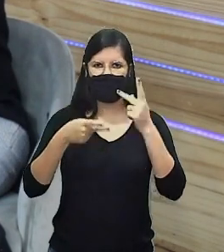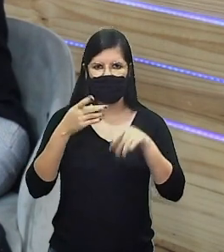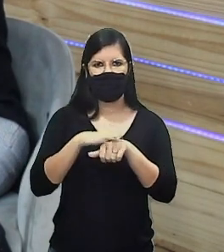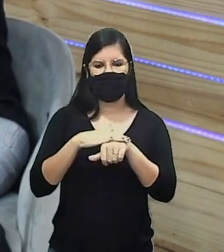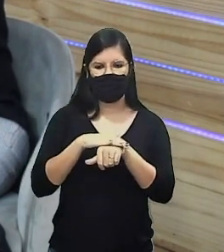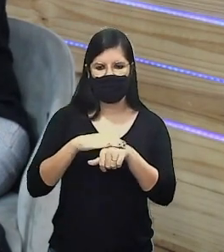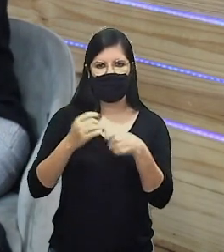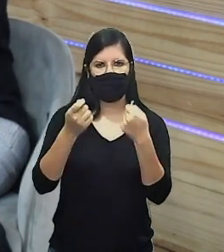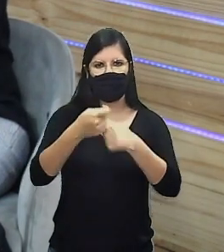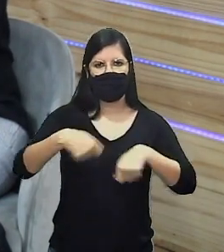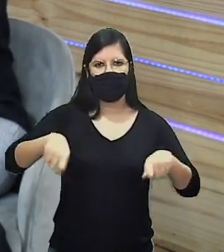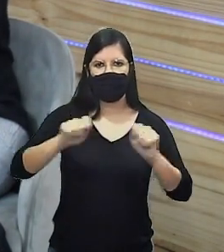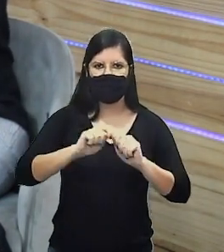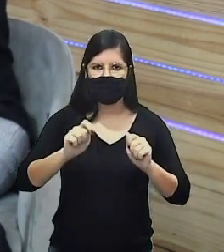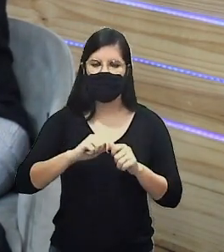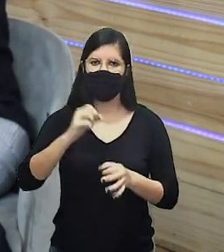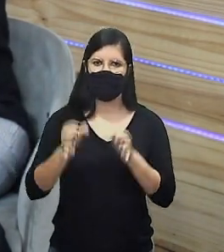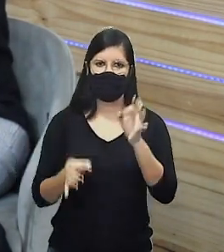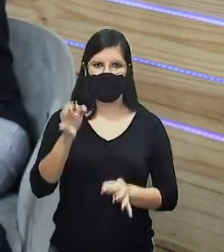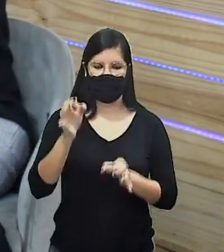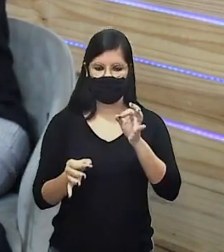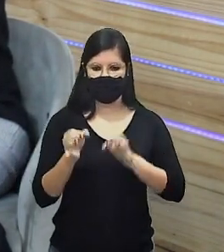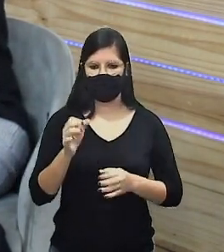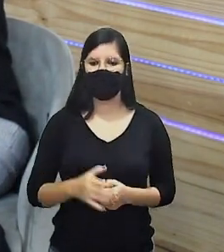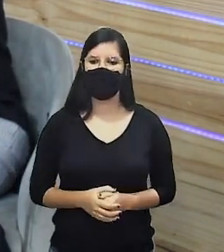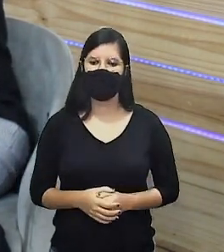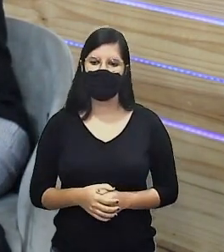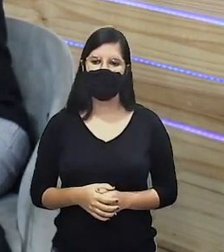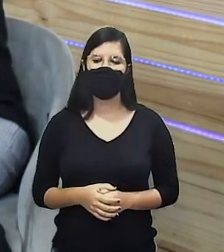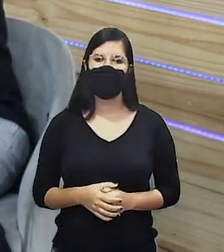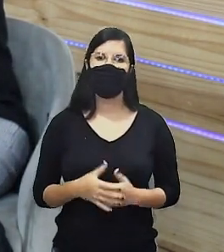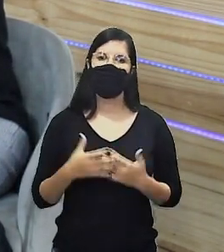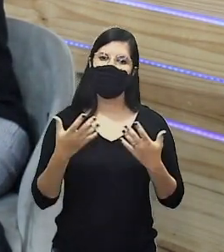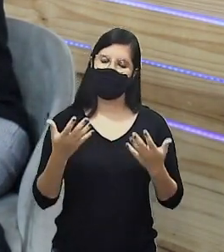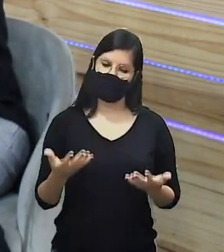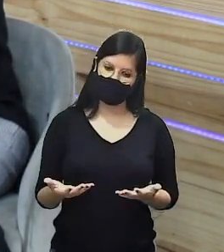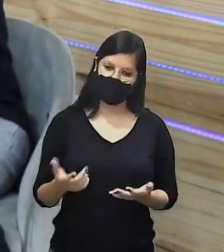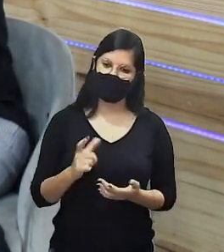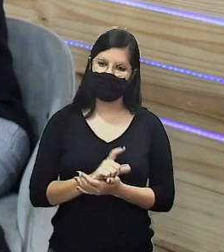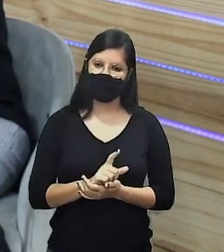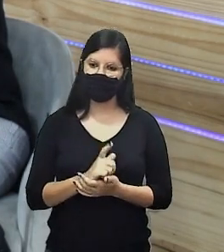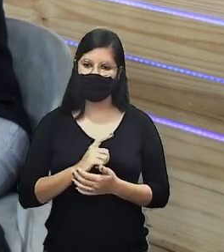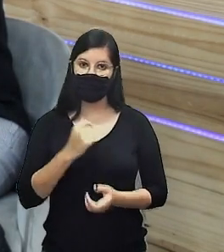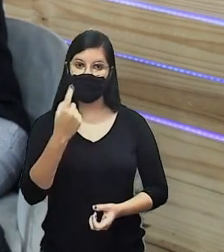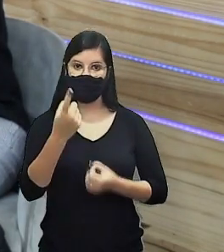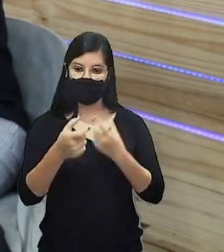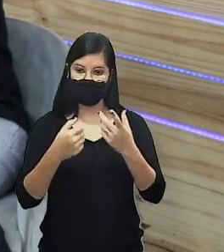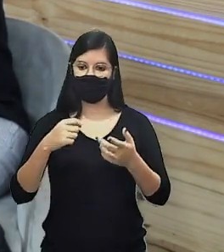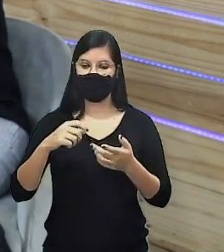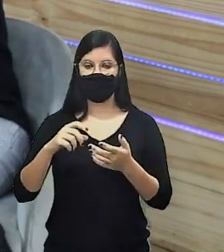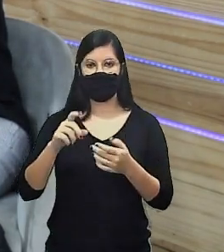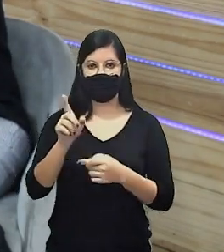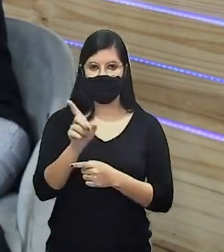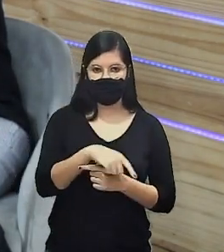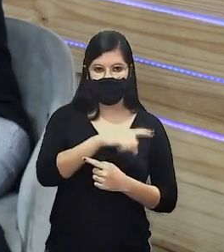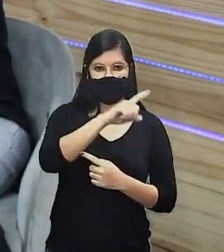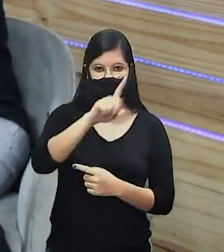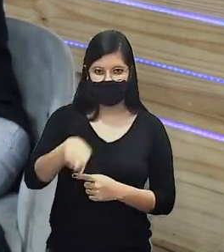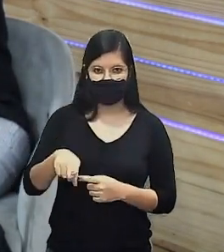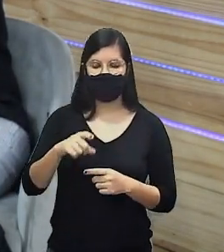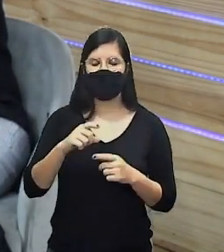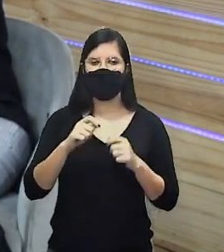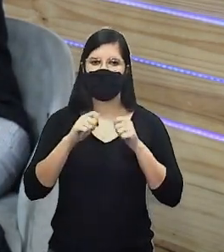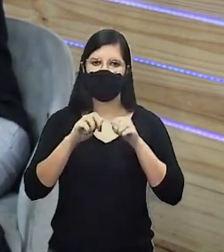coisas, não precisa também, né, no julgamento. Exato, né? E ainda tem, às vezes, esse cancelamento ele extrapola o